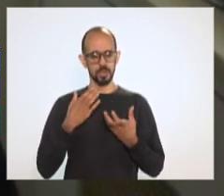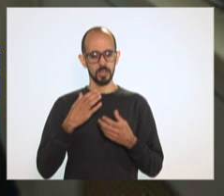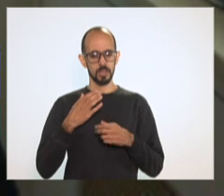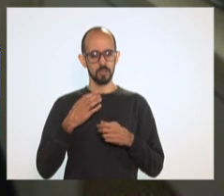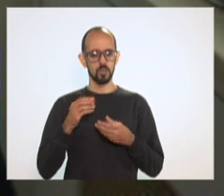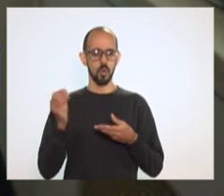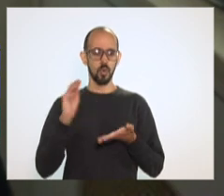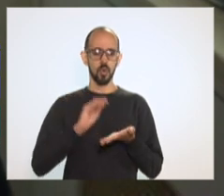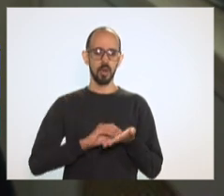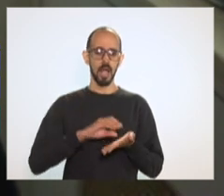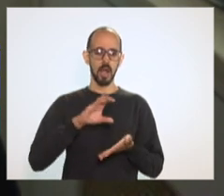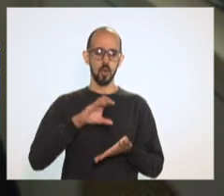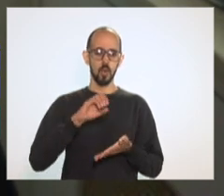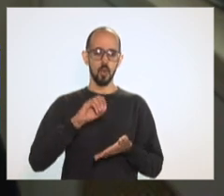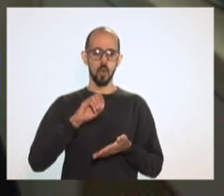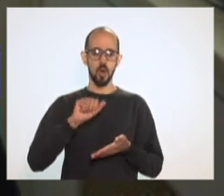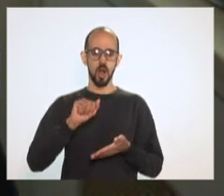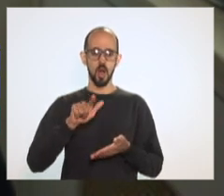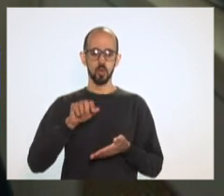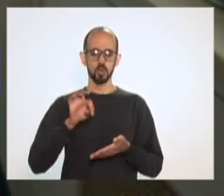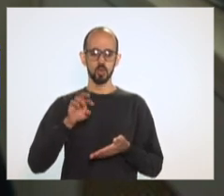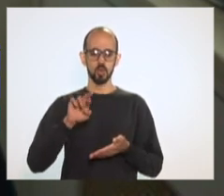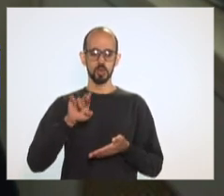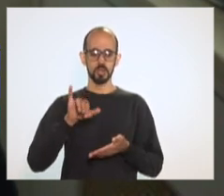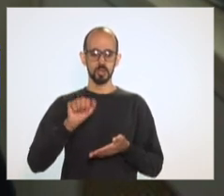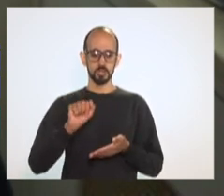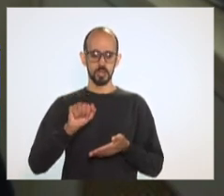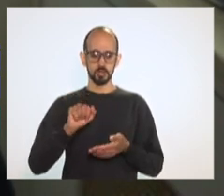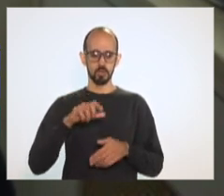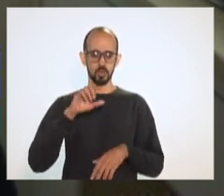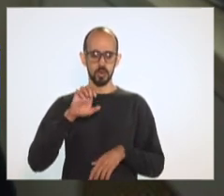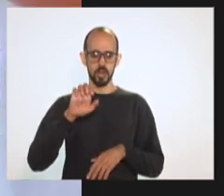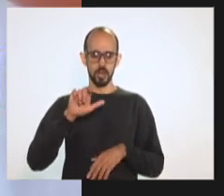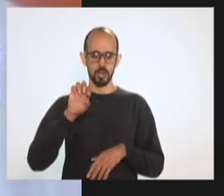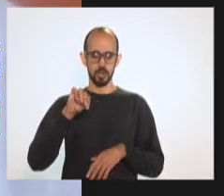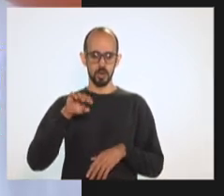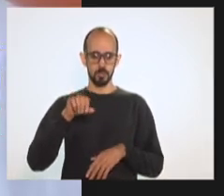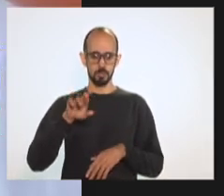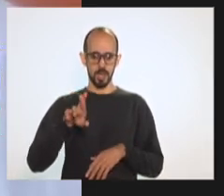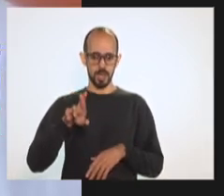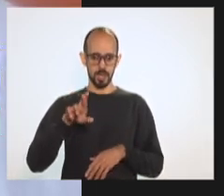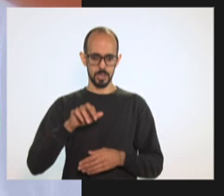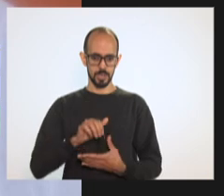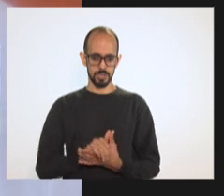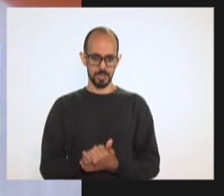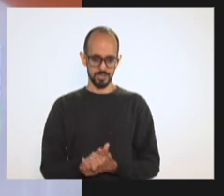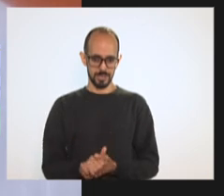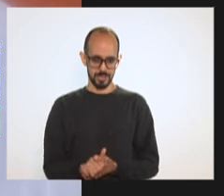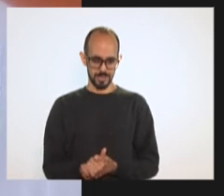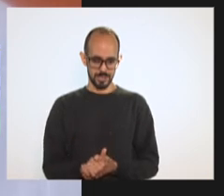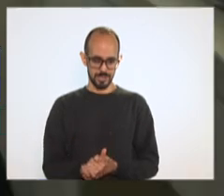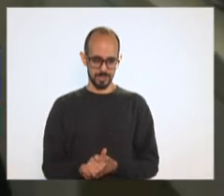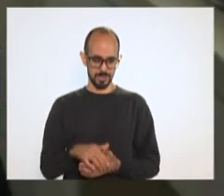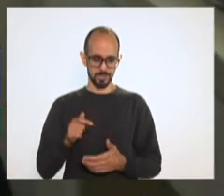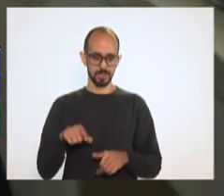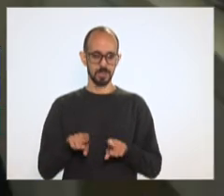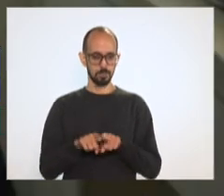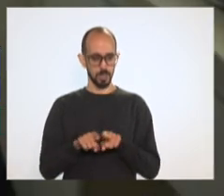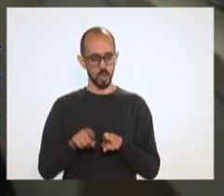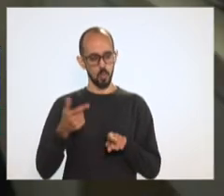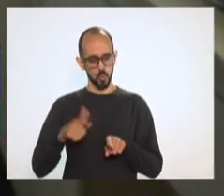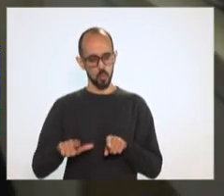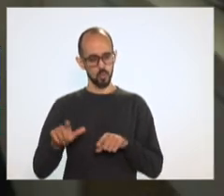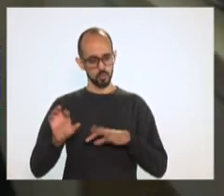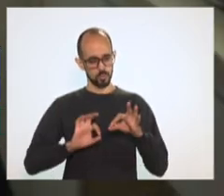deputado Heliomar Coelho e vamos construir junto uma condição dos outros projetos similares